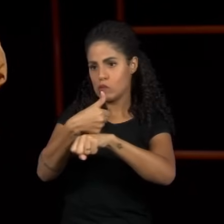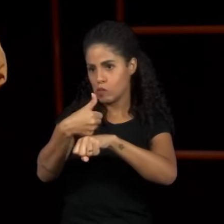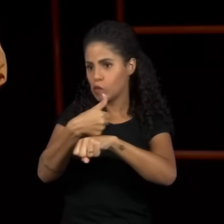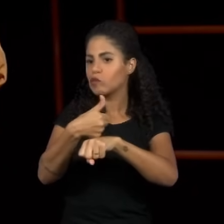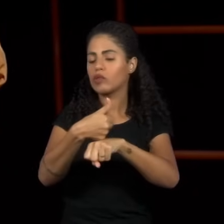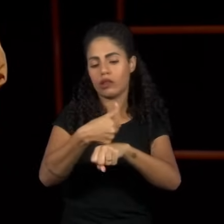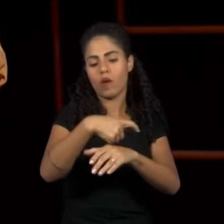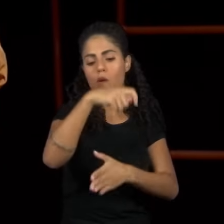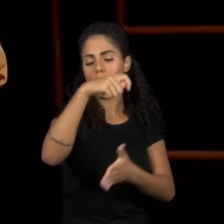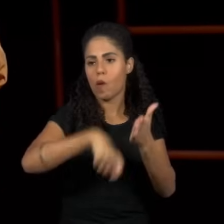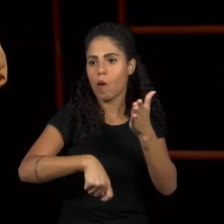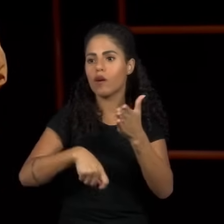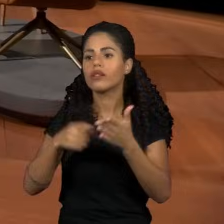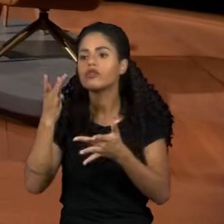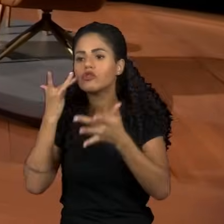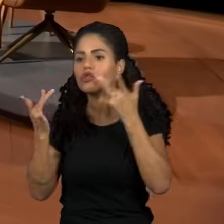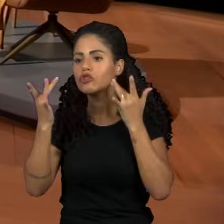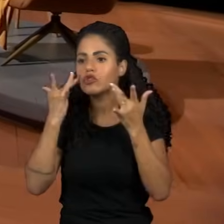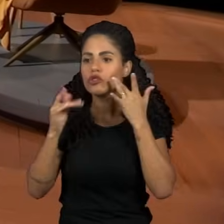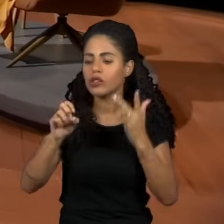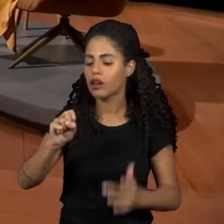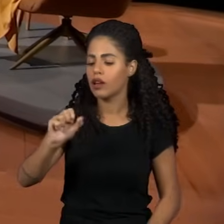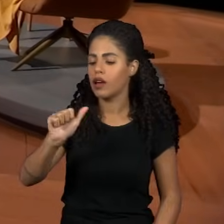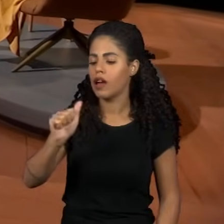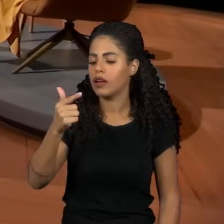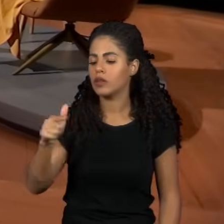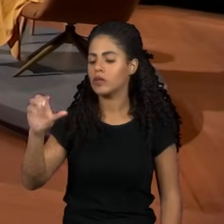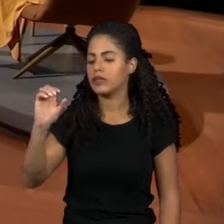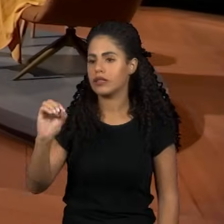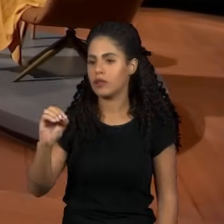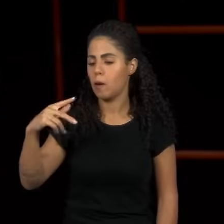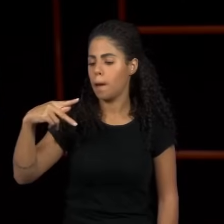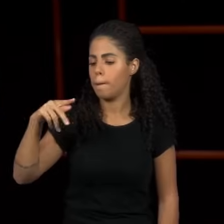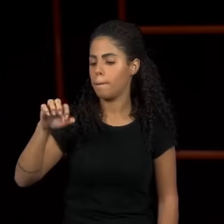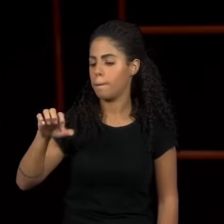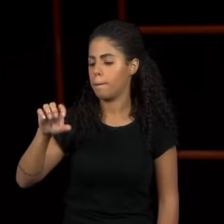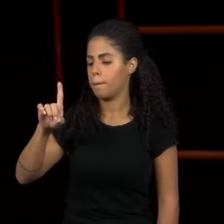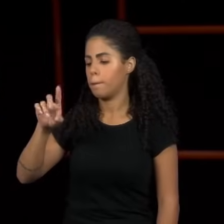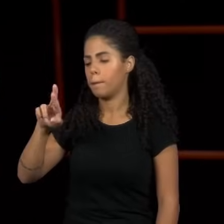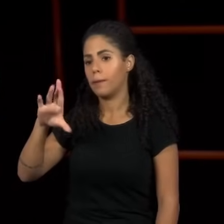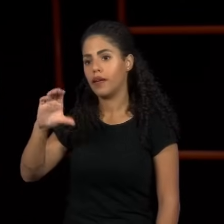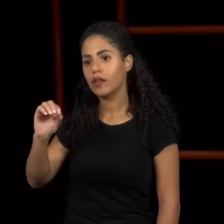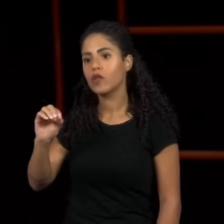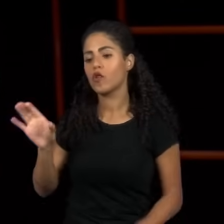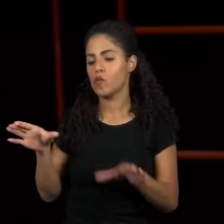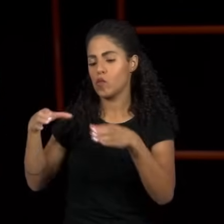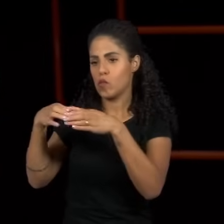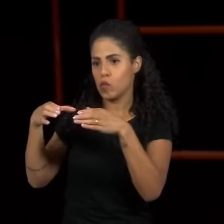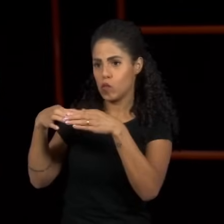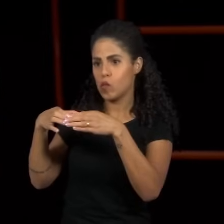pelo Teatro São Pedro. Já havia ali um elenco